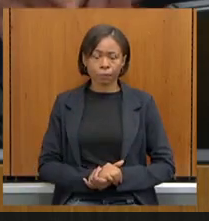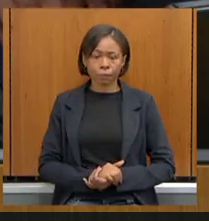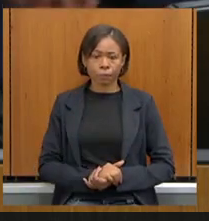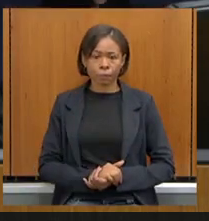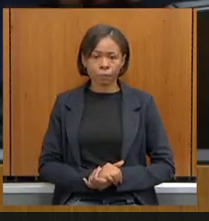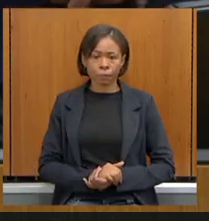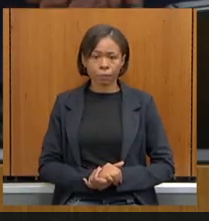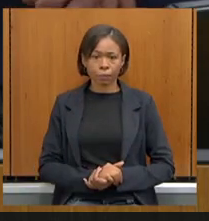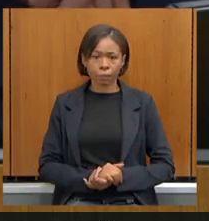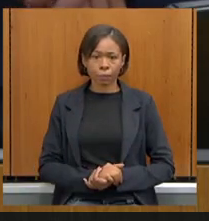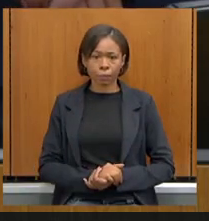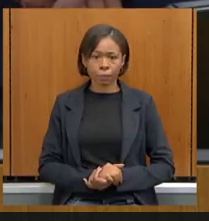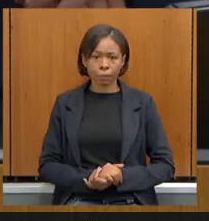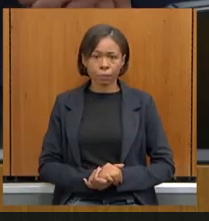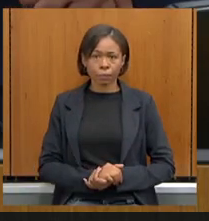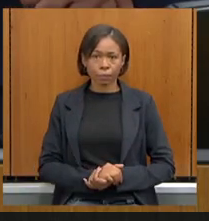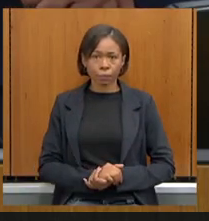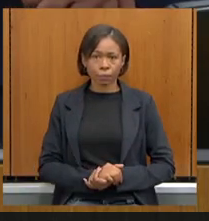Eu,